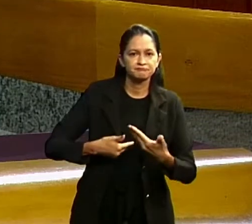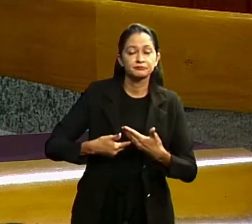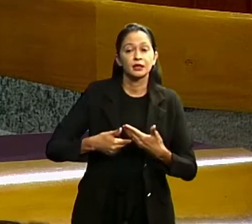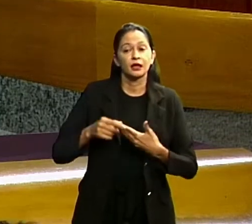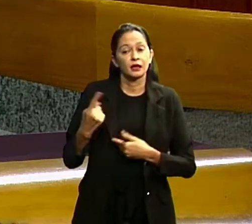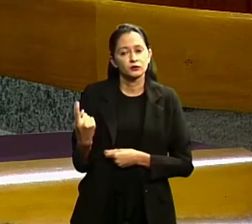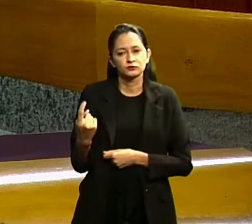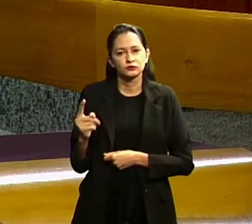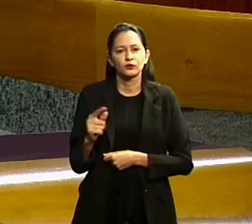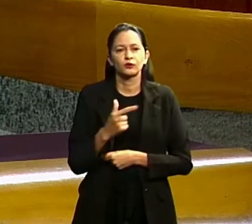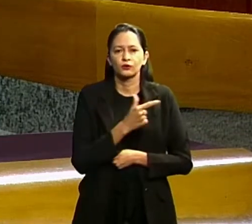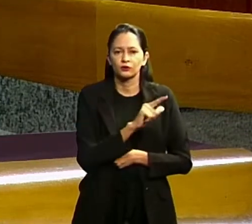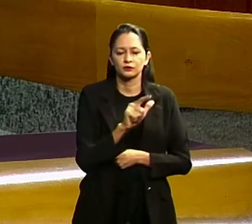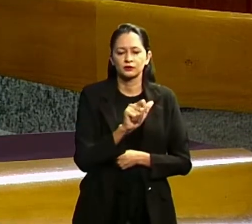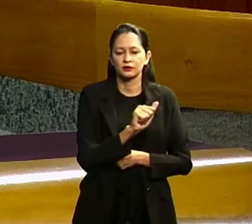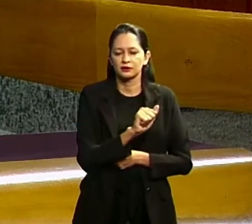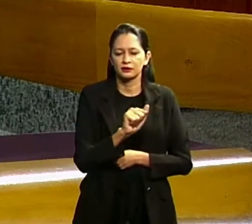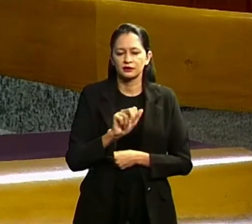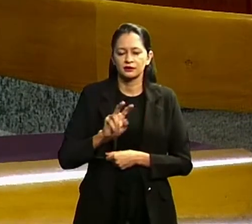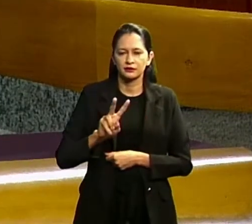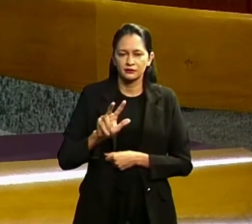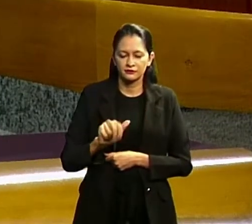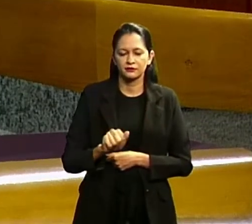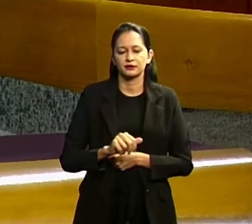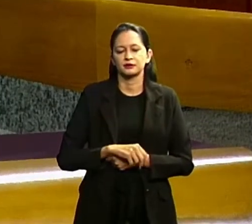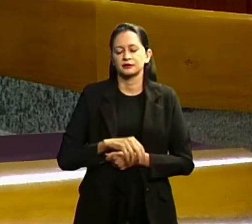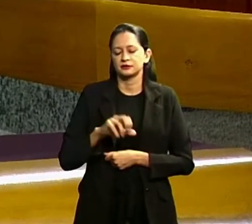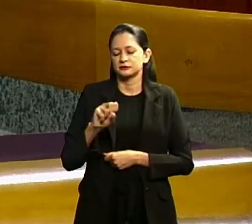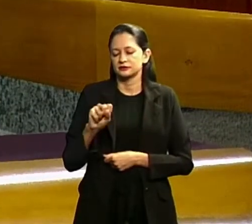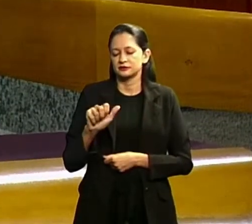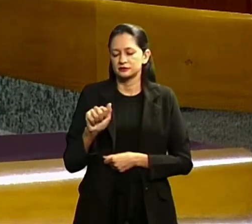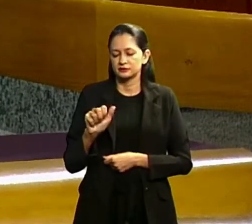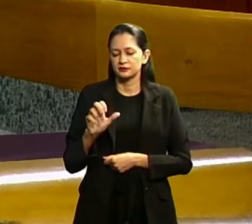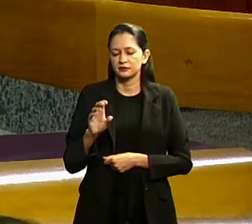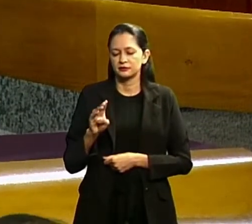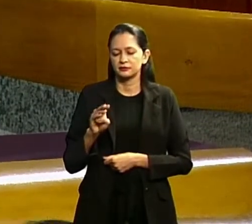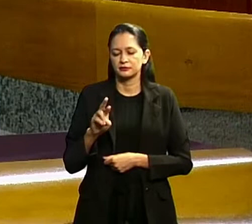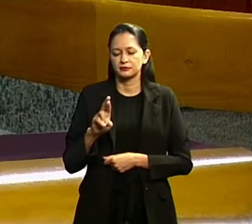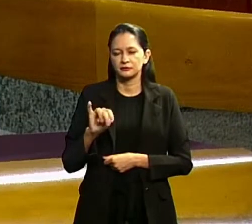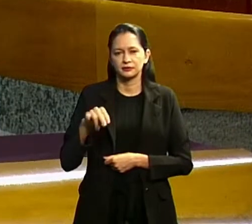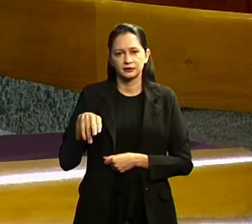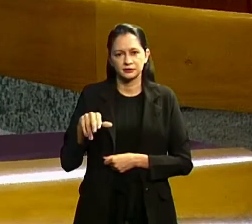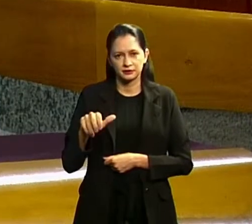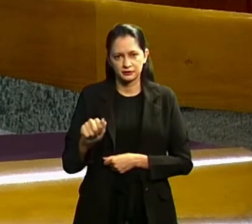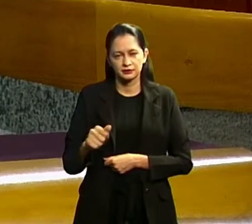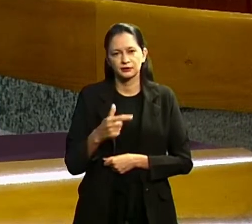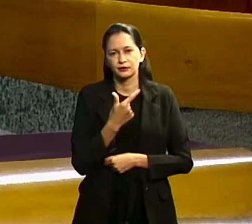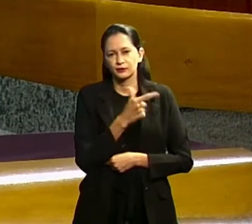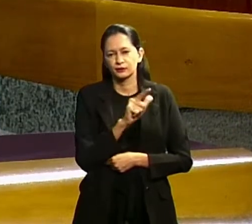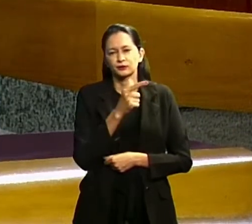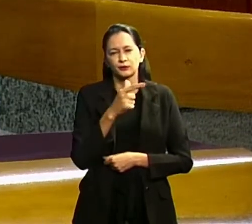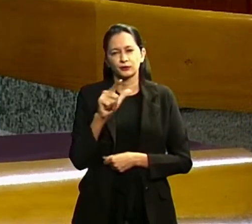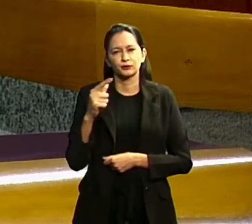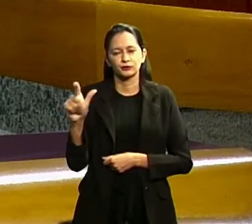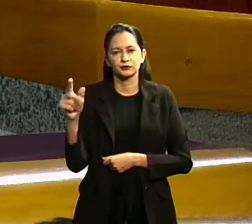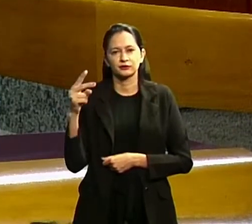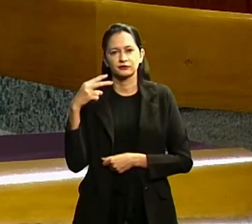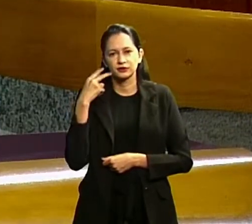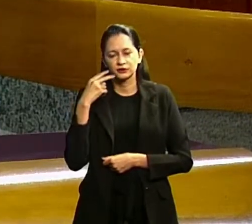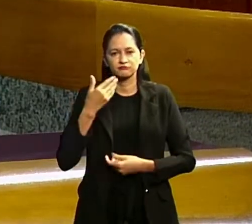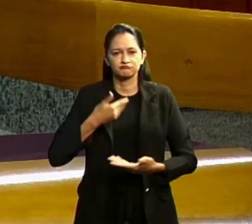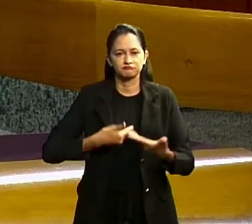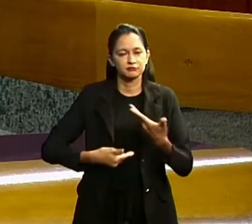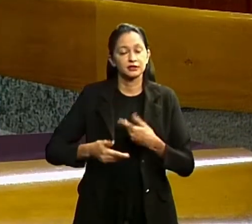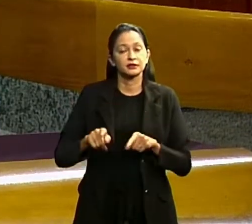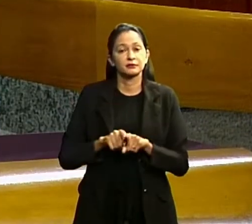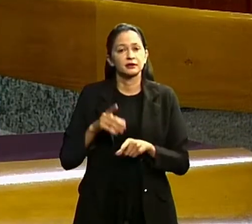outras vereadores, Ava, Sabrina, enfim, foram muitas vereadoras,